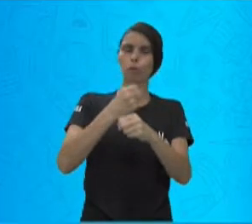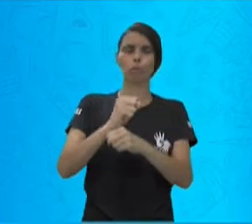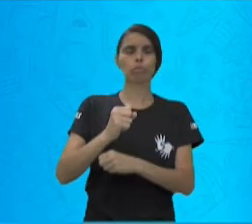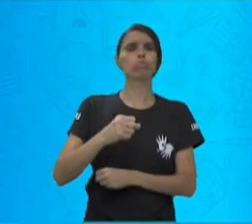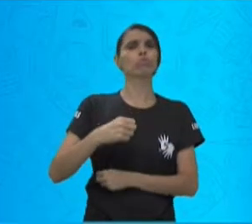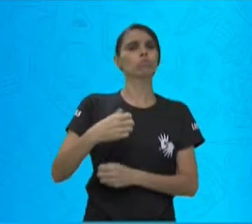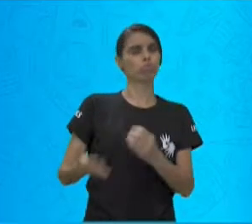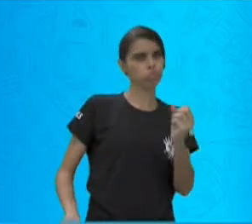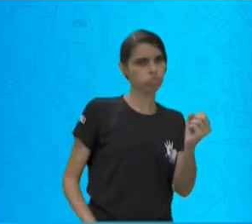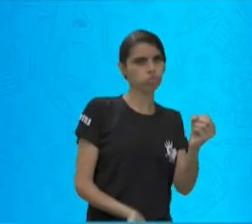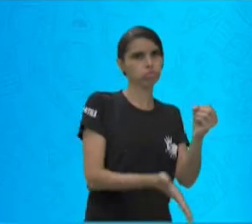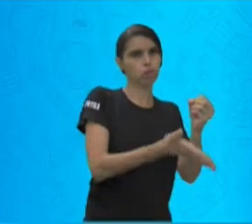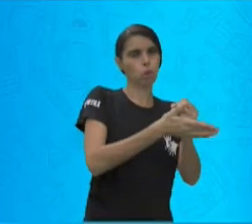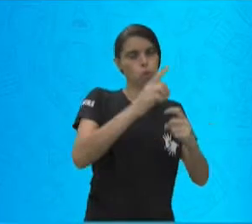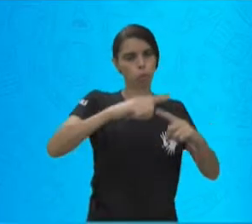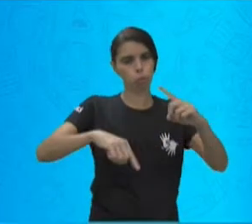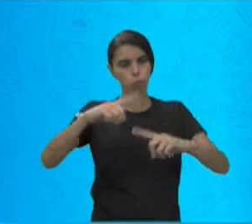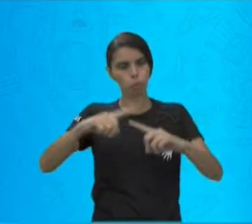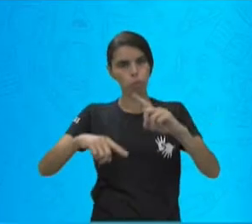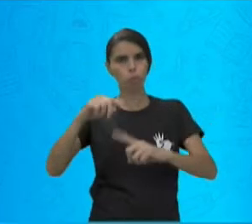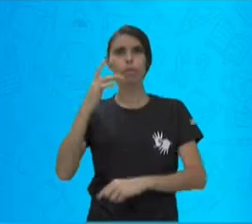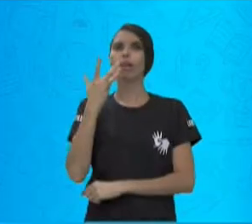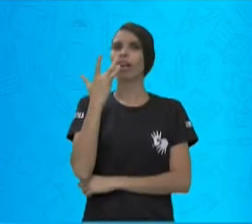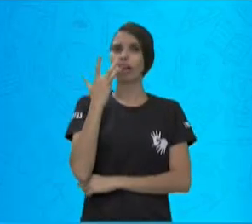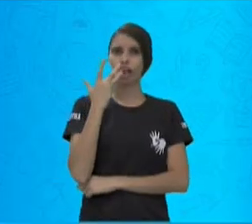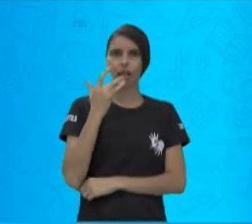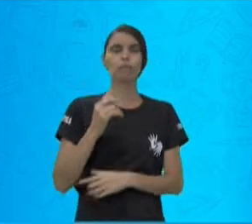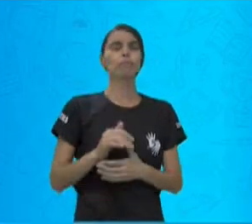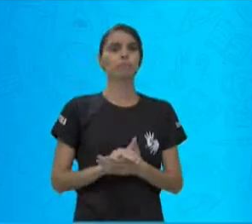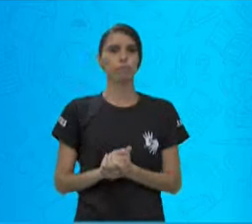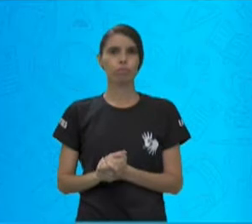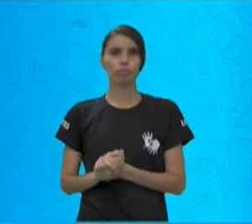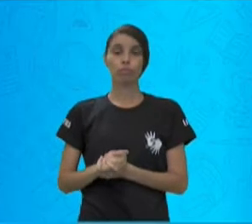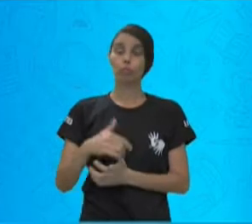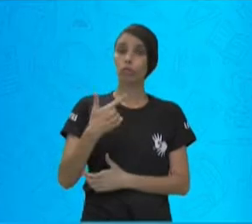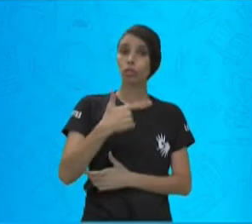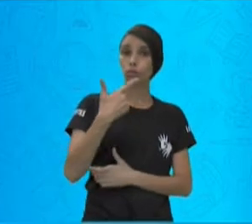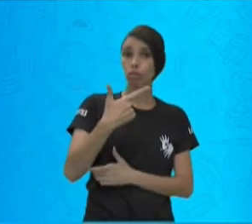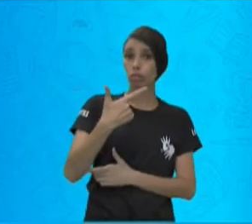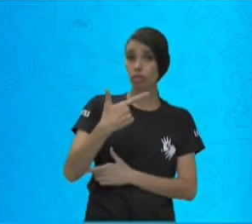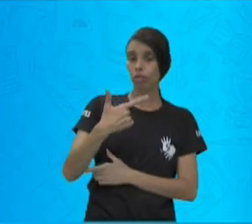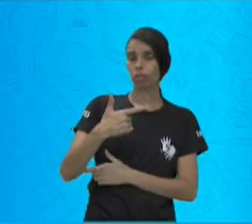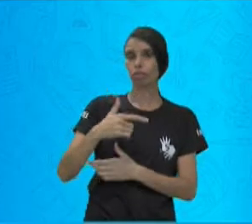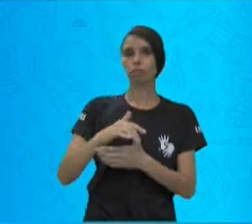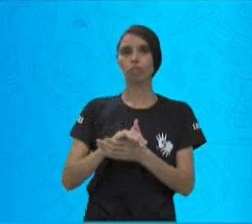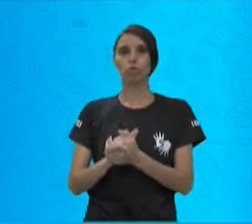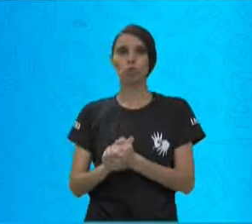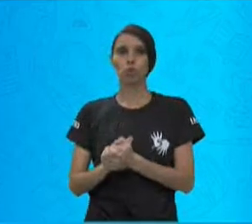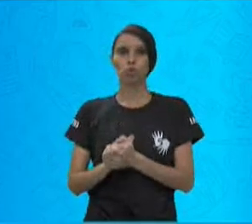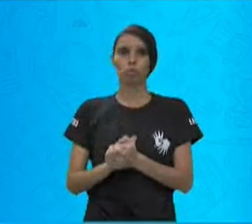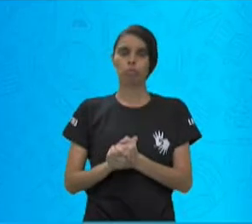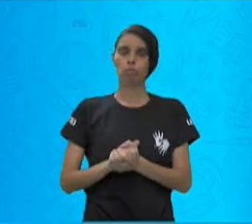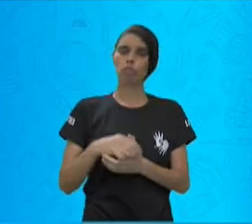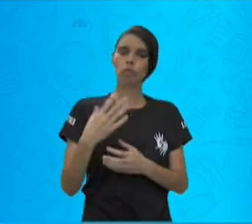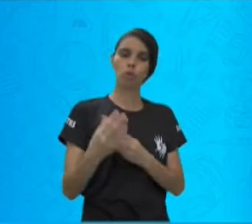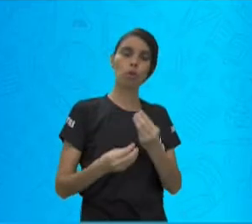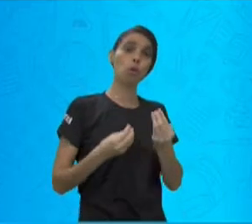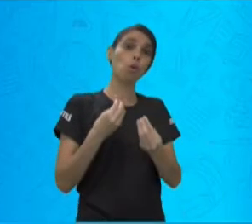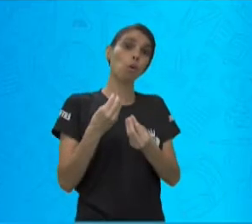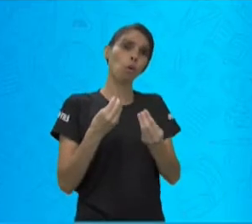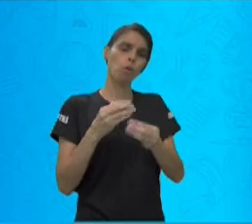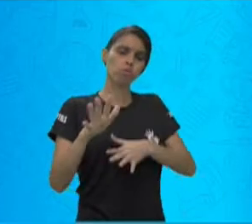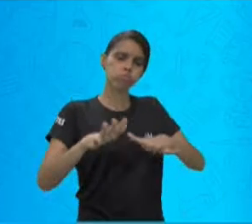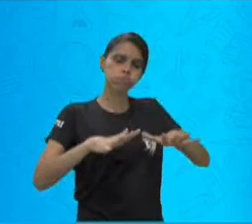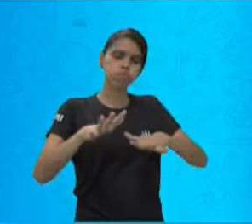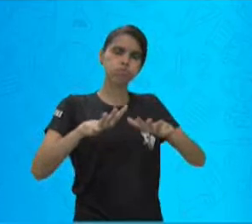recicláveis a segunda parte execução dos movimentos a peteca jogada